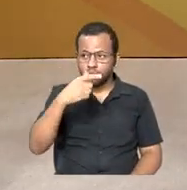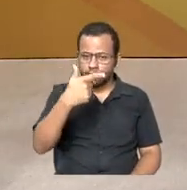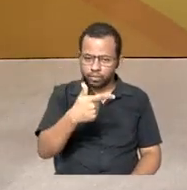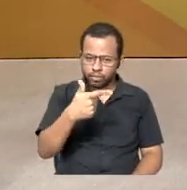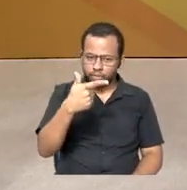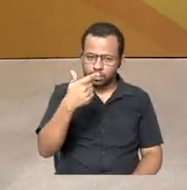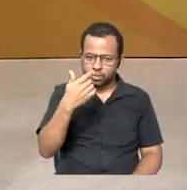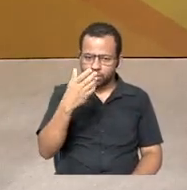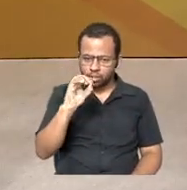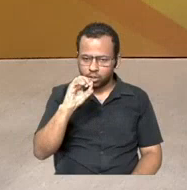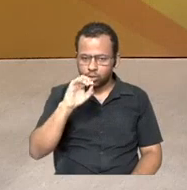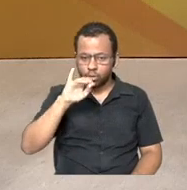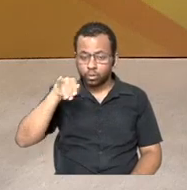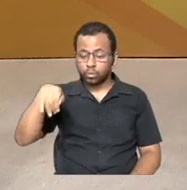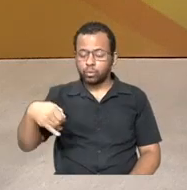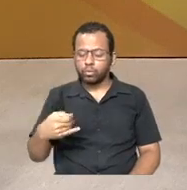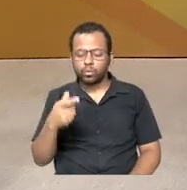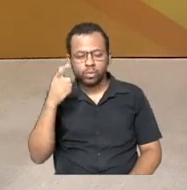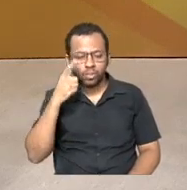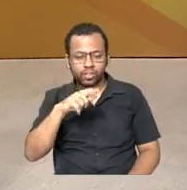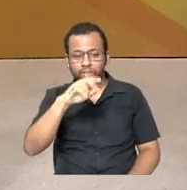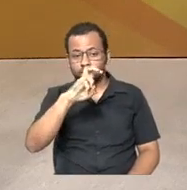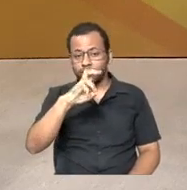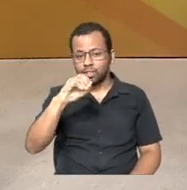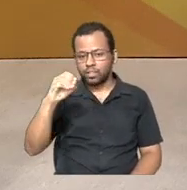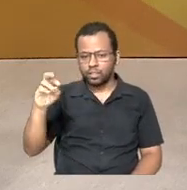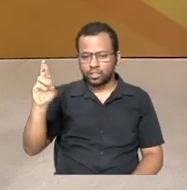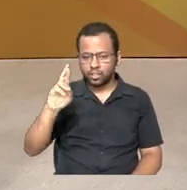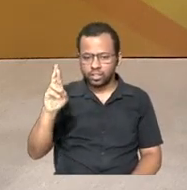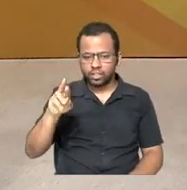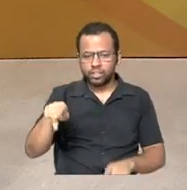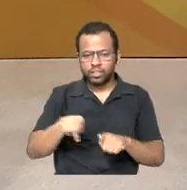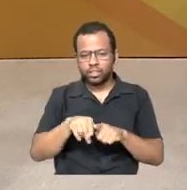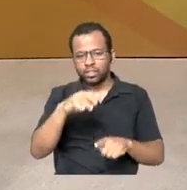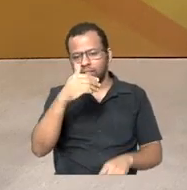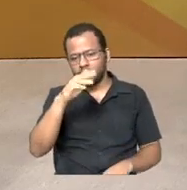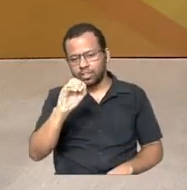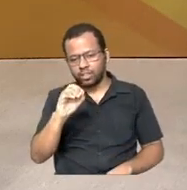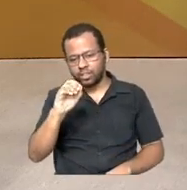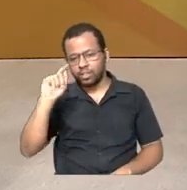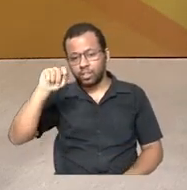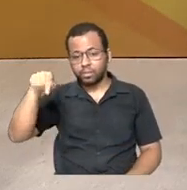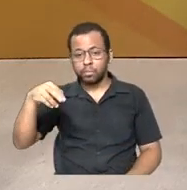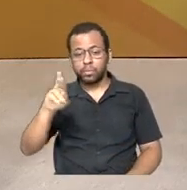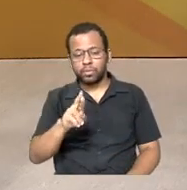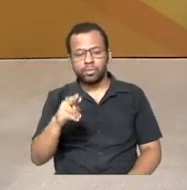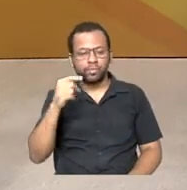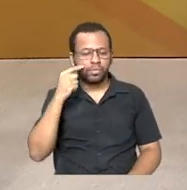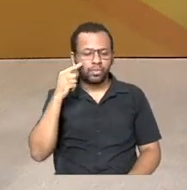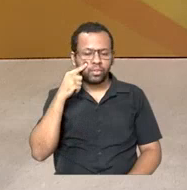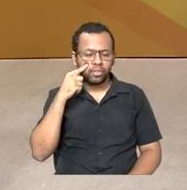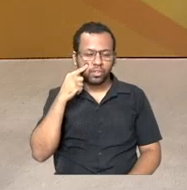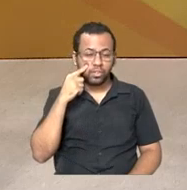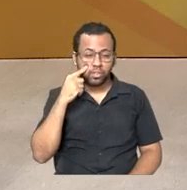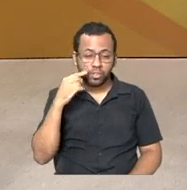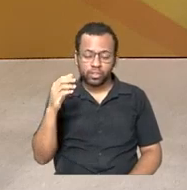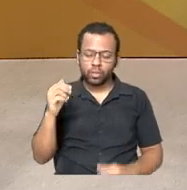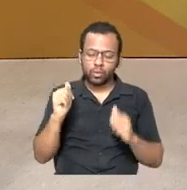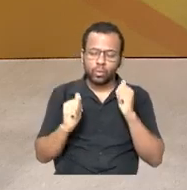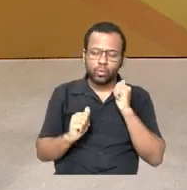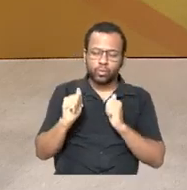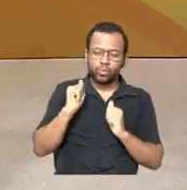20 chances de prêmios de r$ 500 e 10 chances de prêmios de r$ 1000 só que daí que a